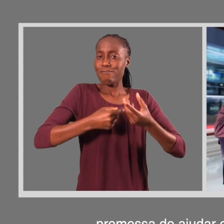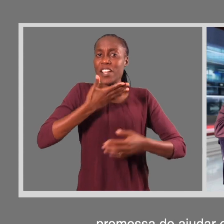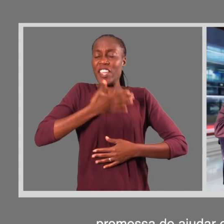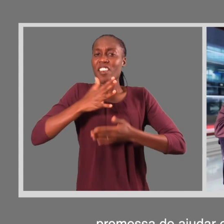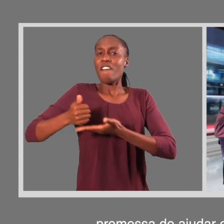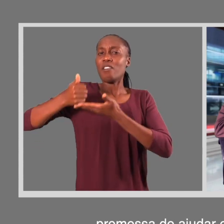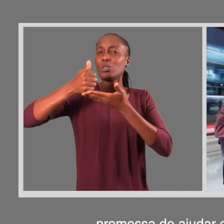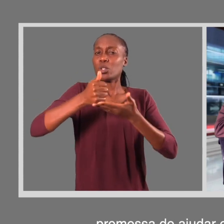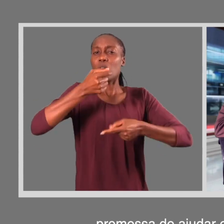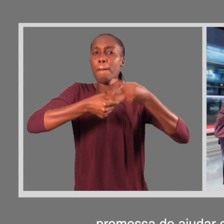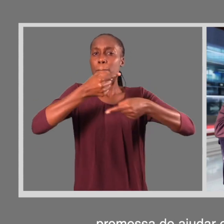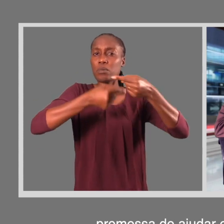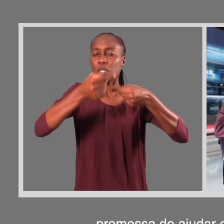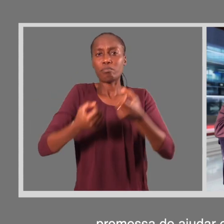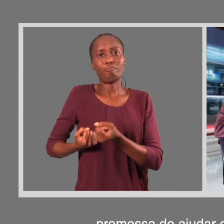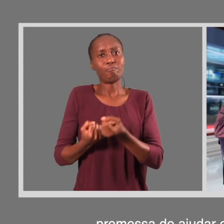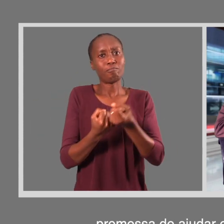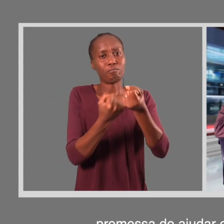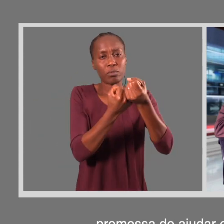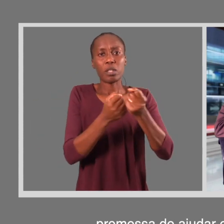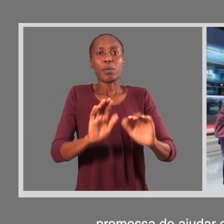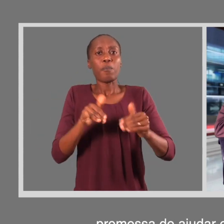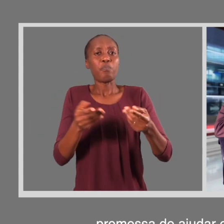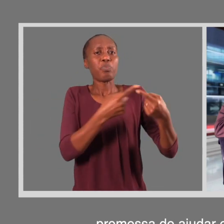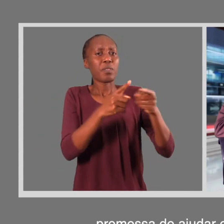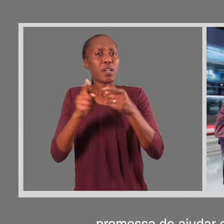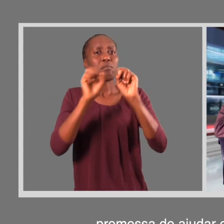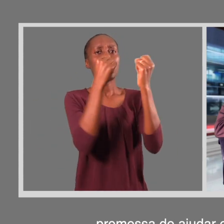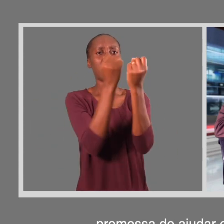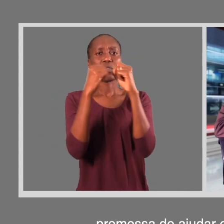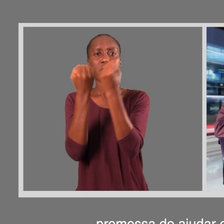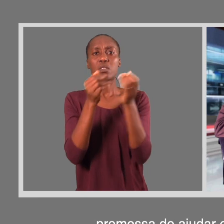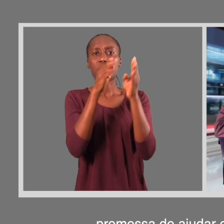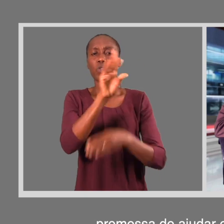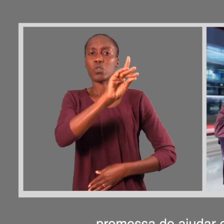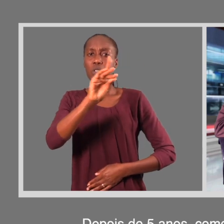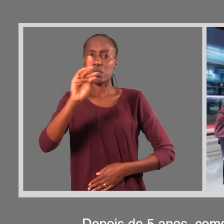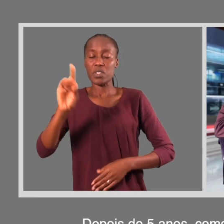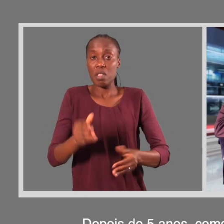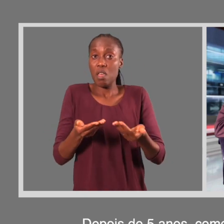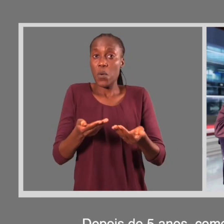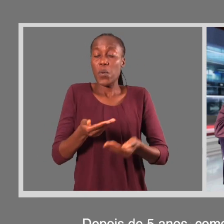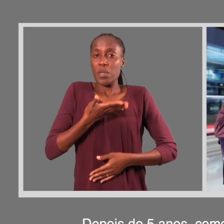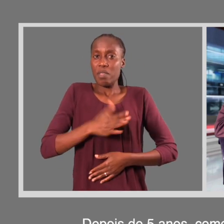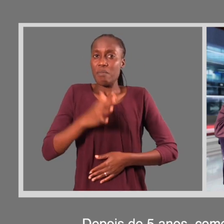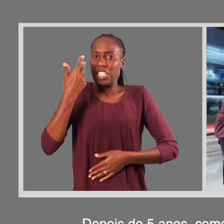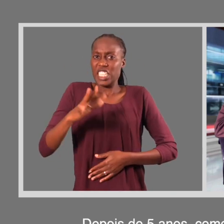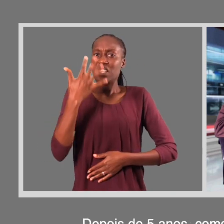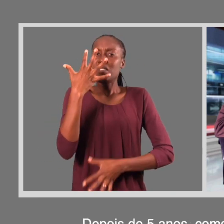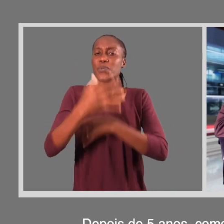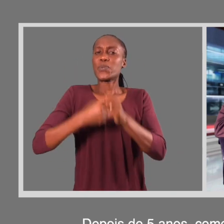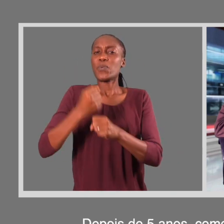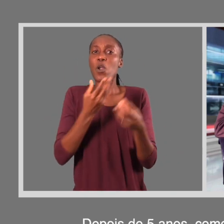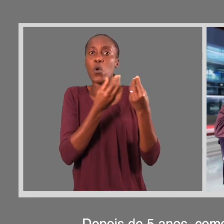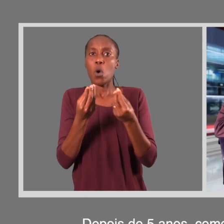ajudar em um projeto de sustentabilidade em várias associações de pessoas com deficiência. neste momento, depois de cinco